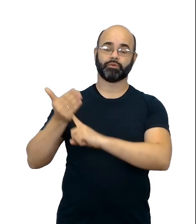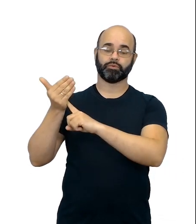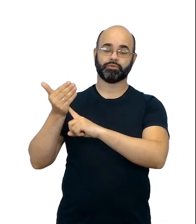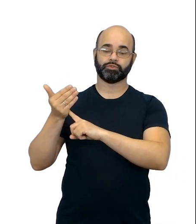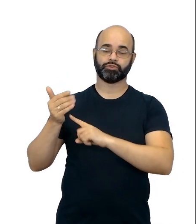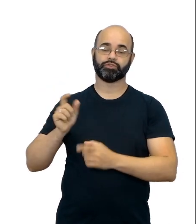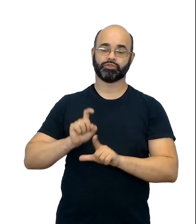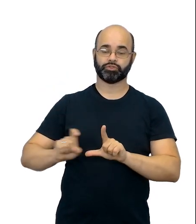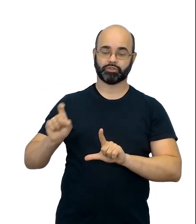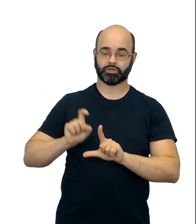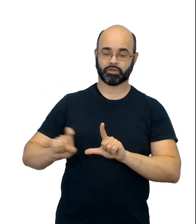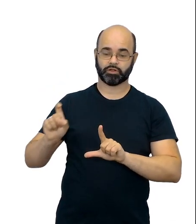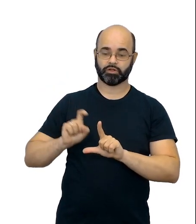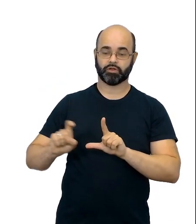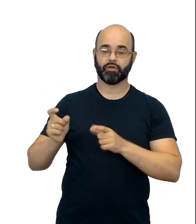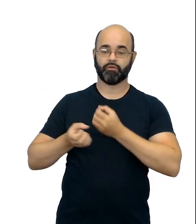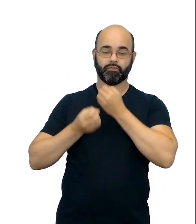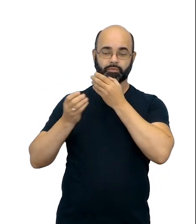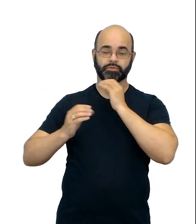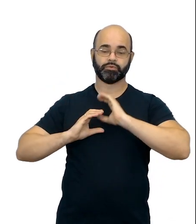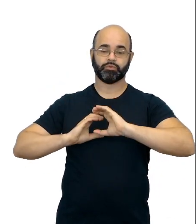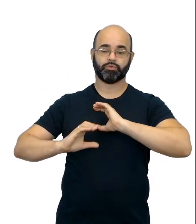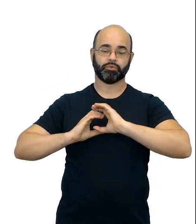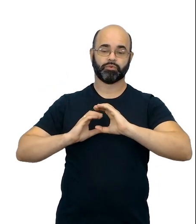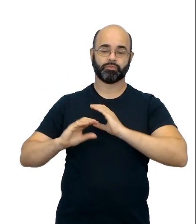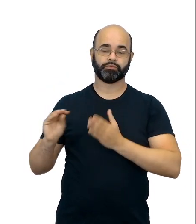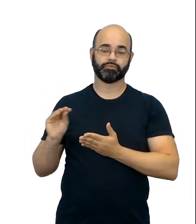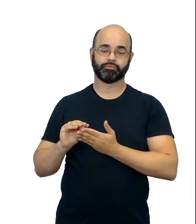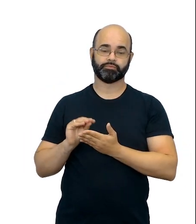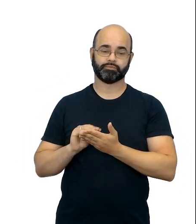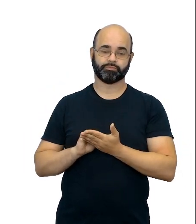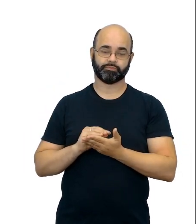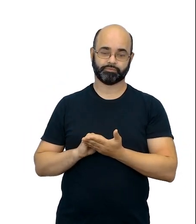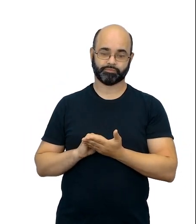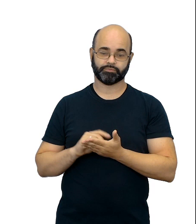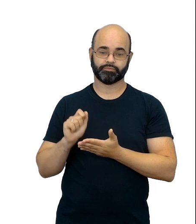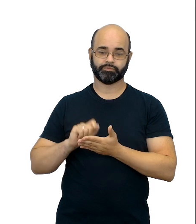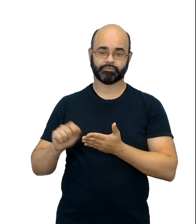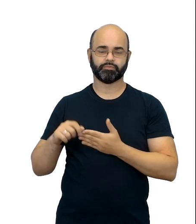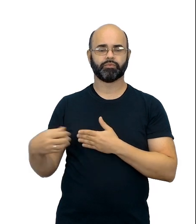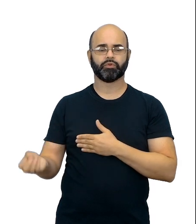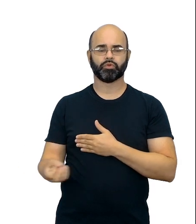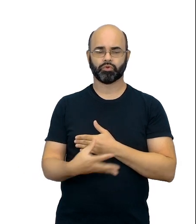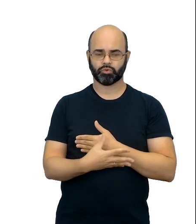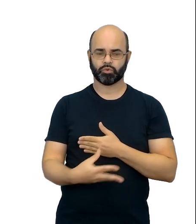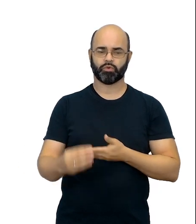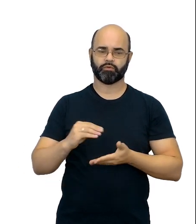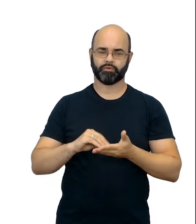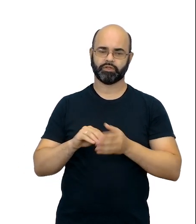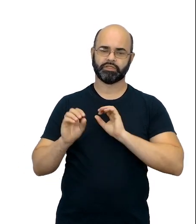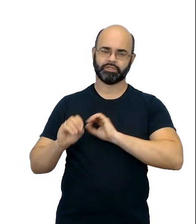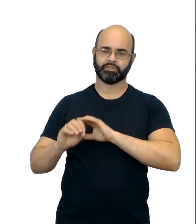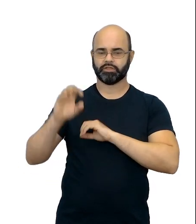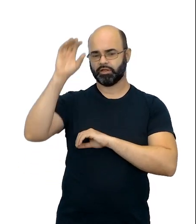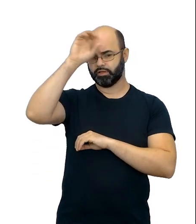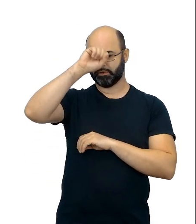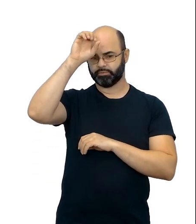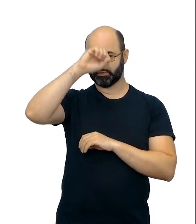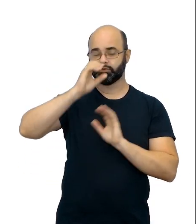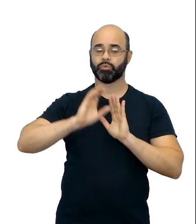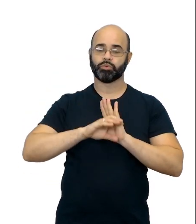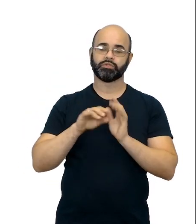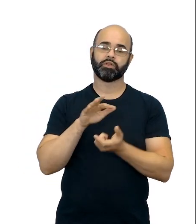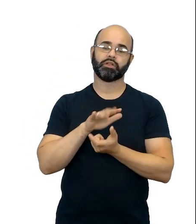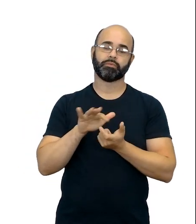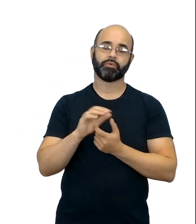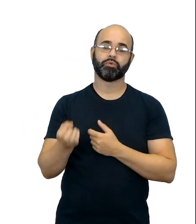e comunicação, a partir de novas propostas de ensino e aprendizagem e novos conceitos de letramento. Professores, não